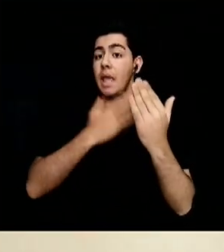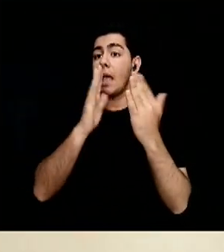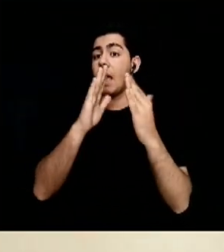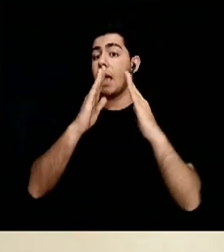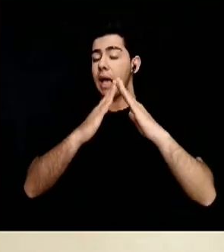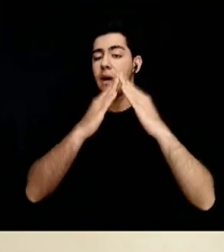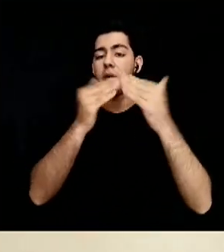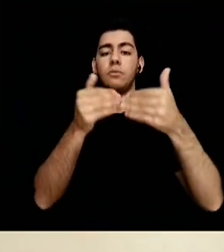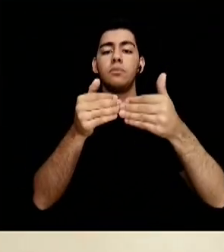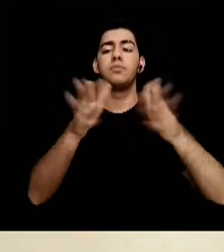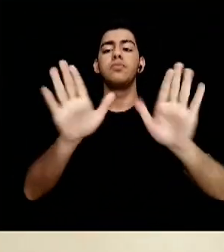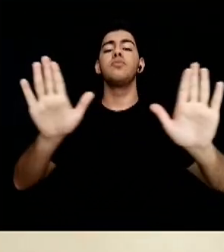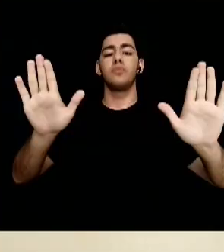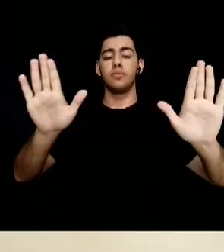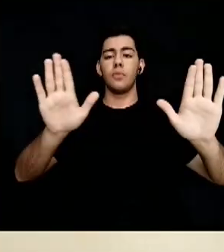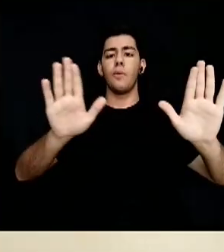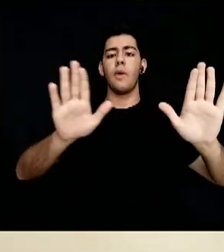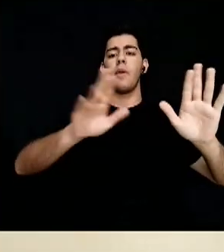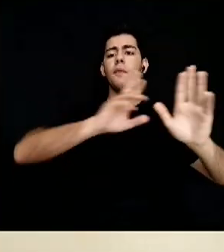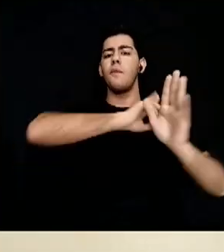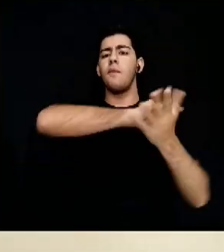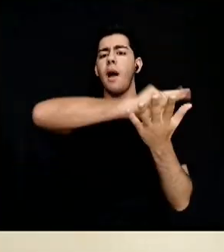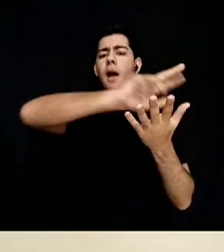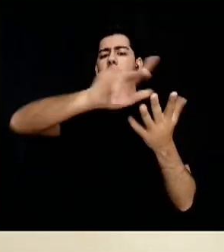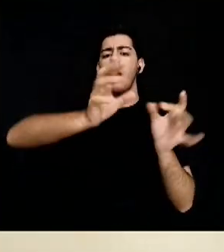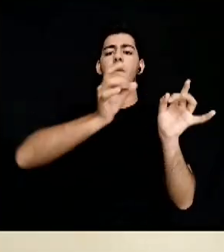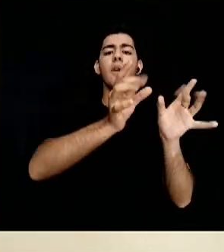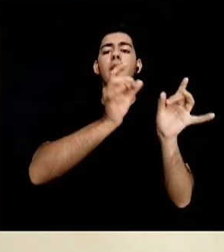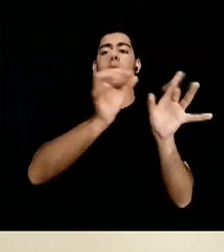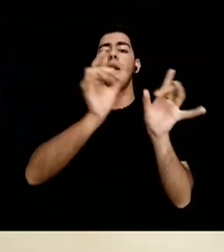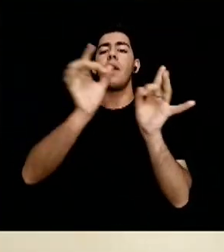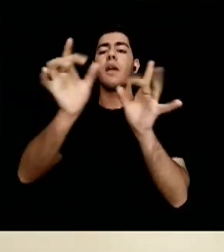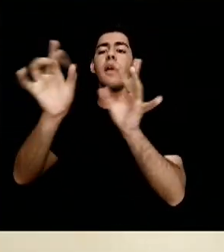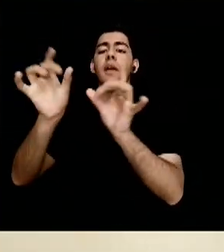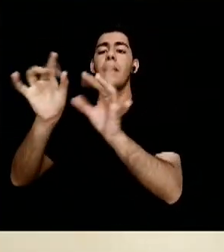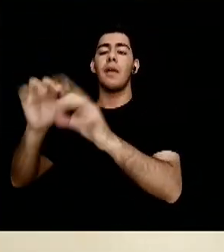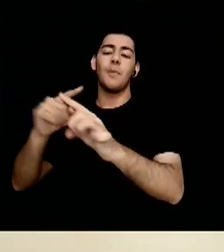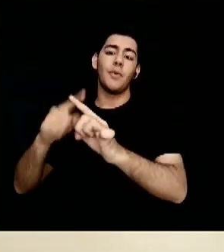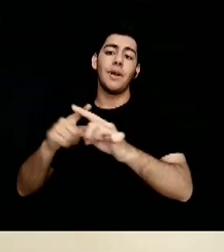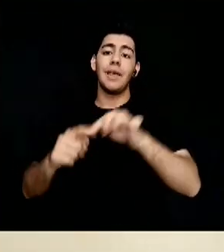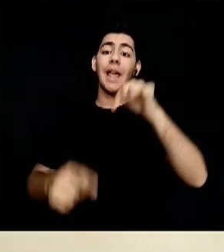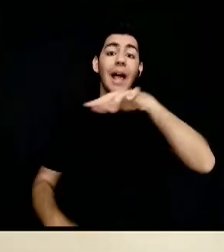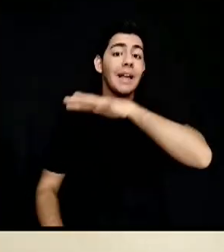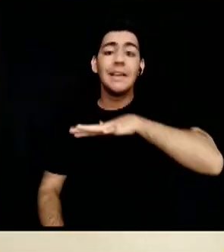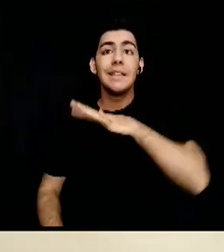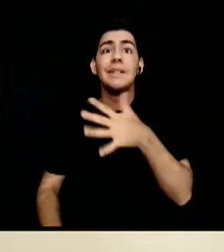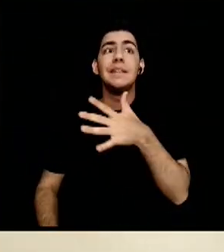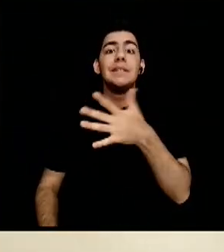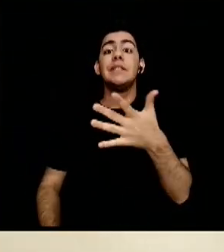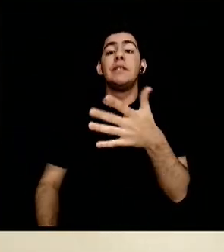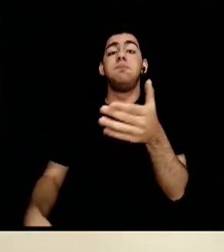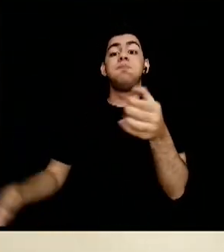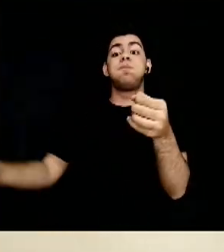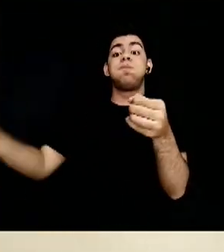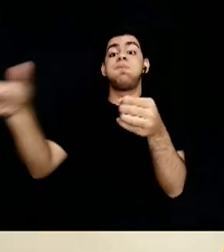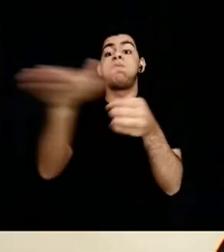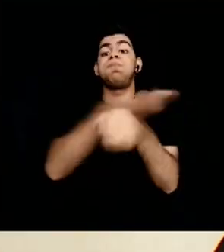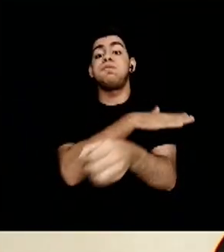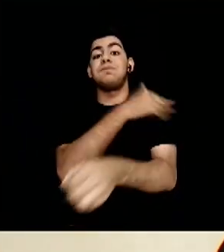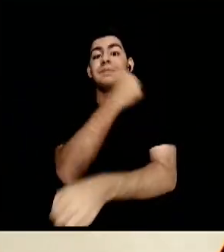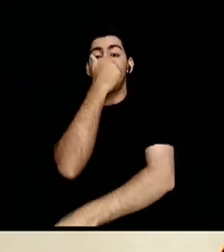poder renovar e trazer coisas novas, porque a gente não tem mais parede para onde colocar as coisas. Verdade.